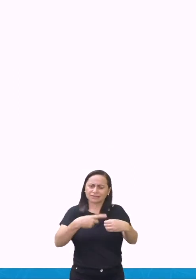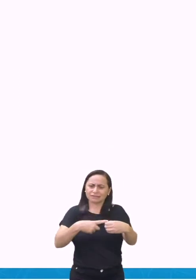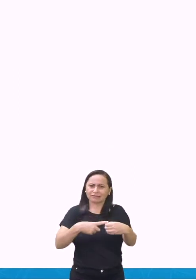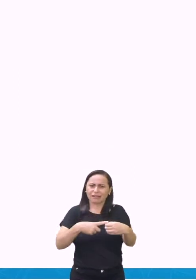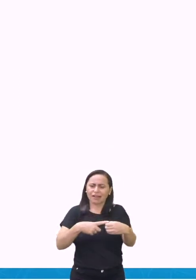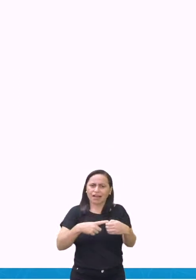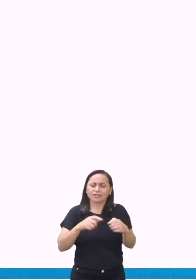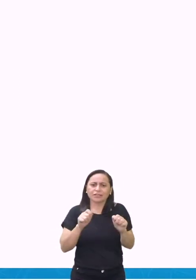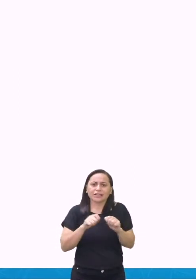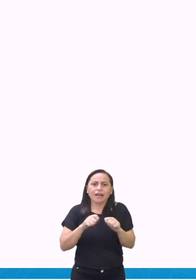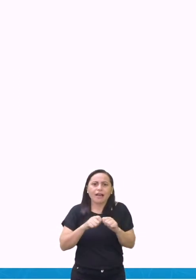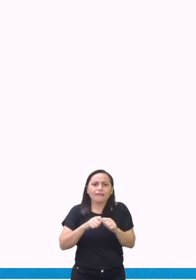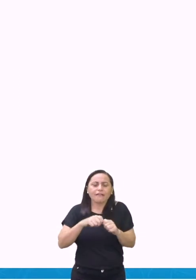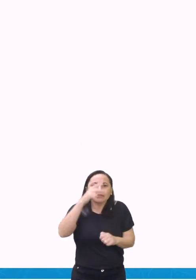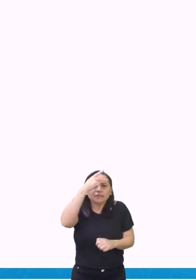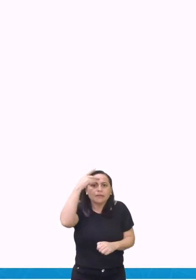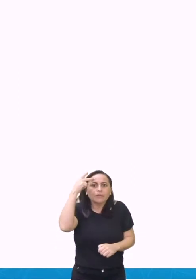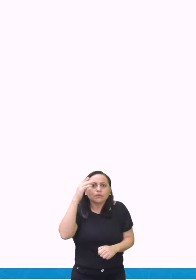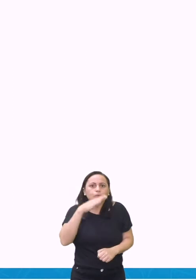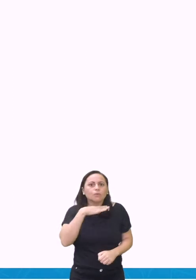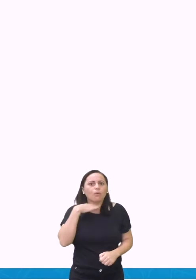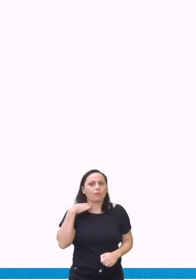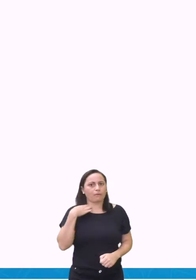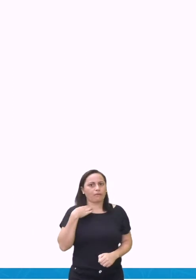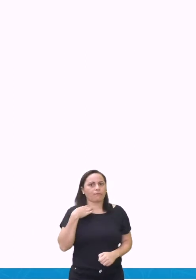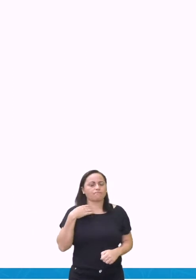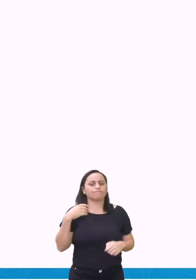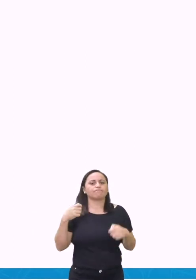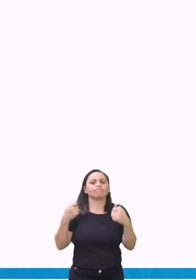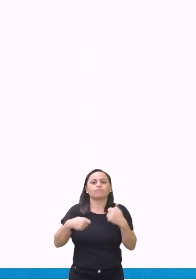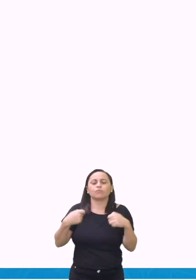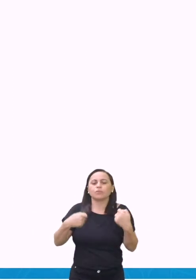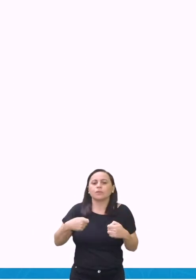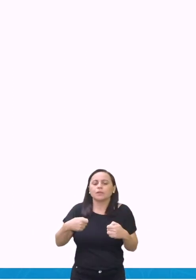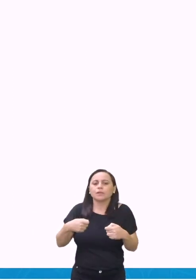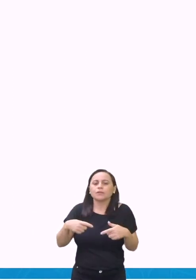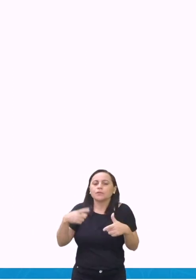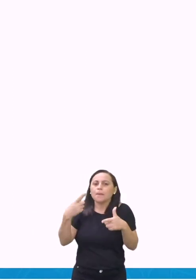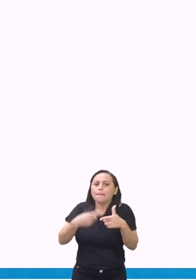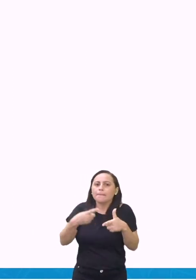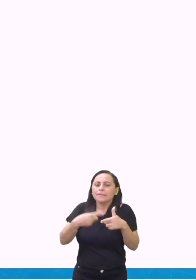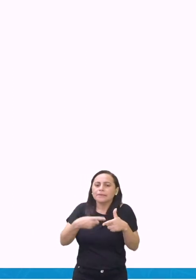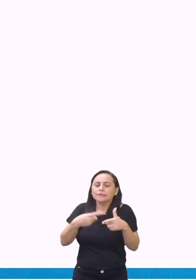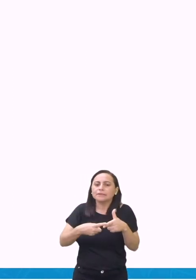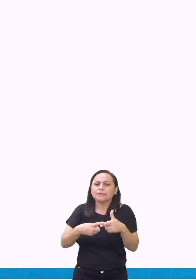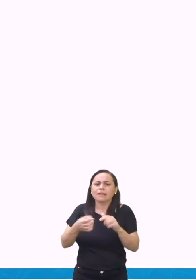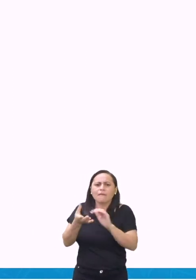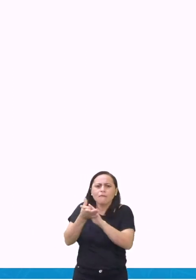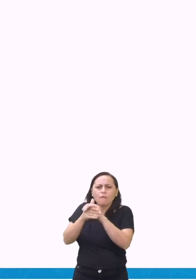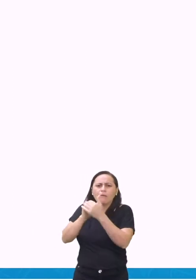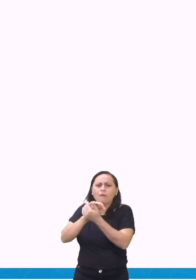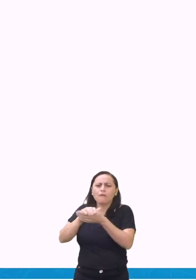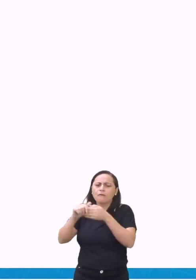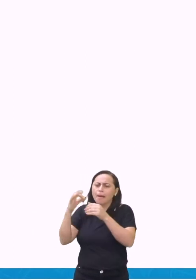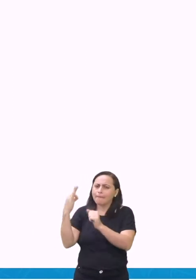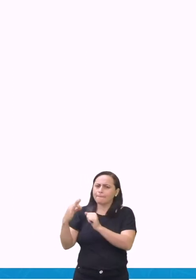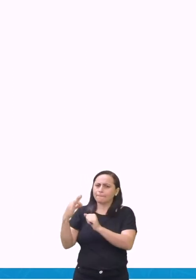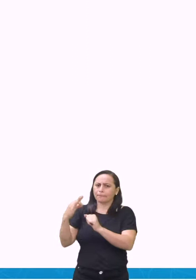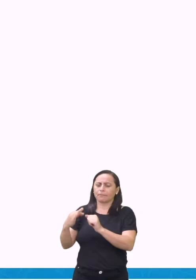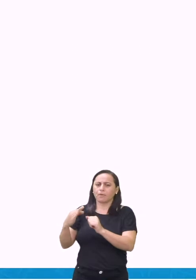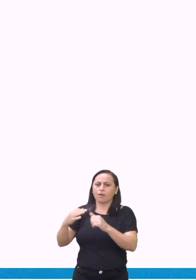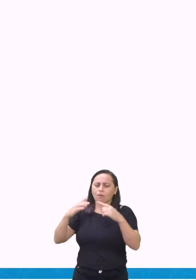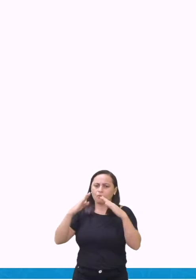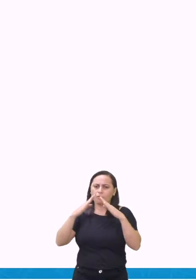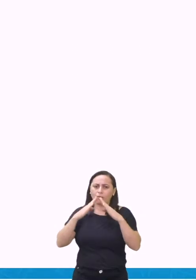era necessário lavar bem as mãos, ficar em casa e usar máscara. Por